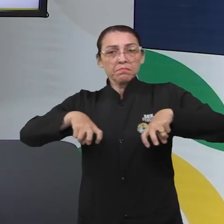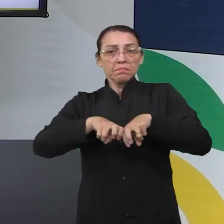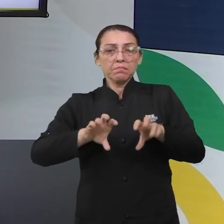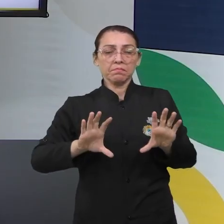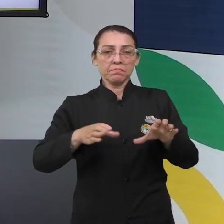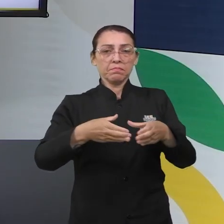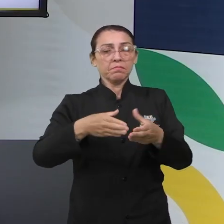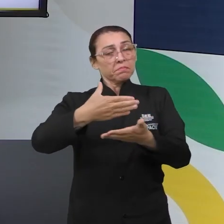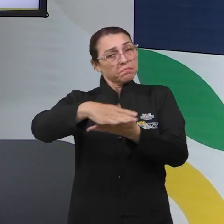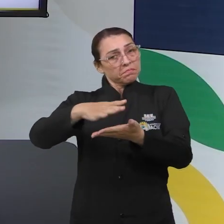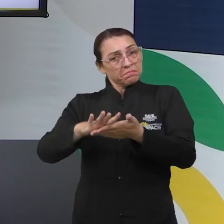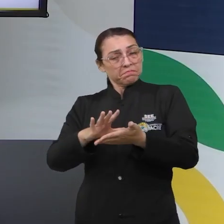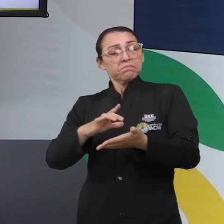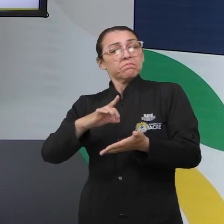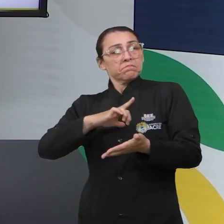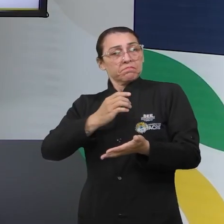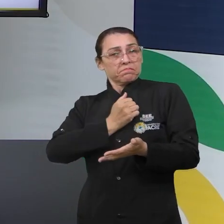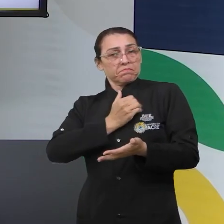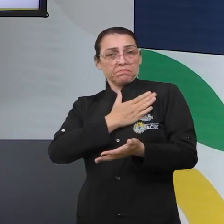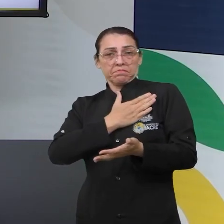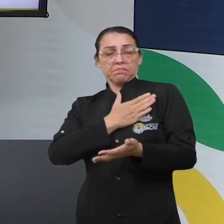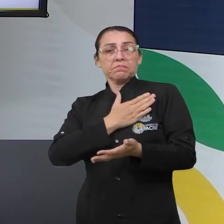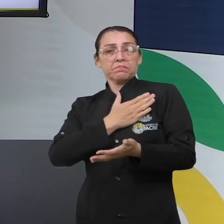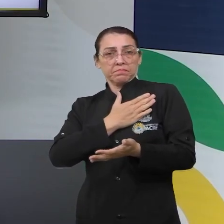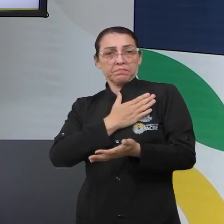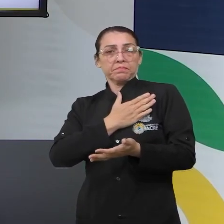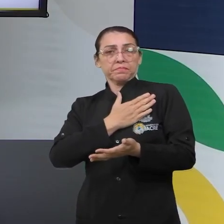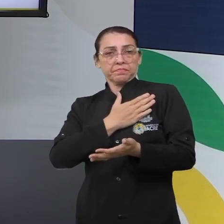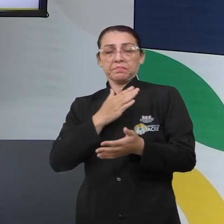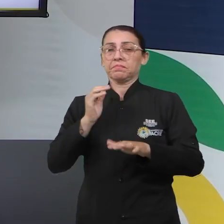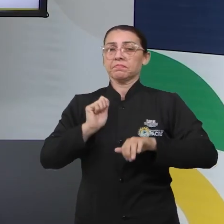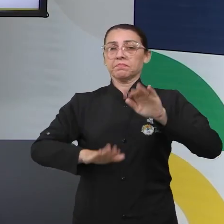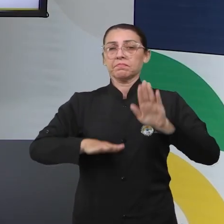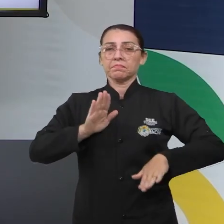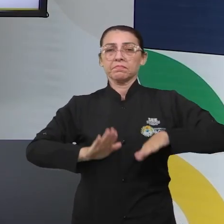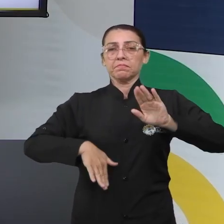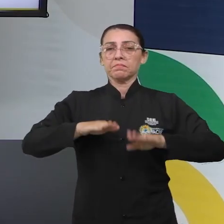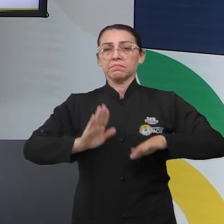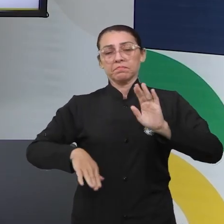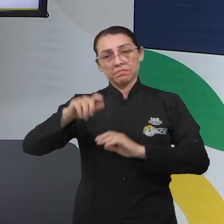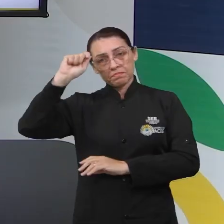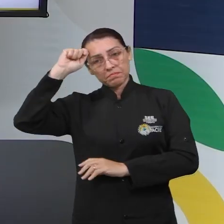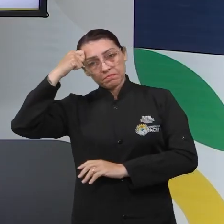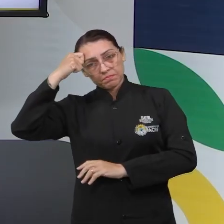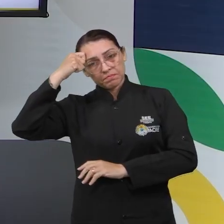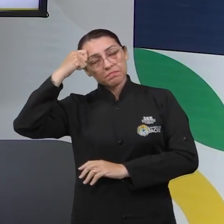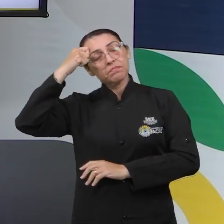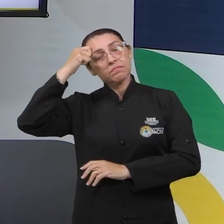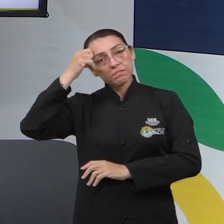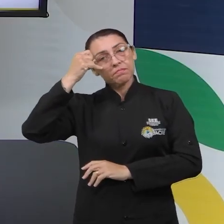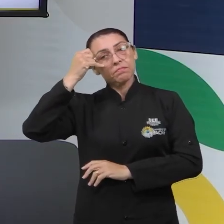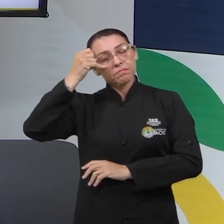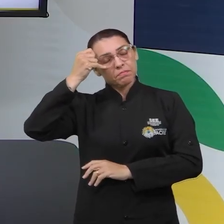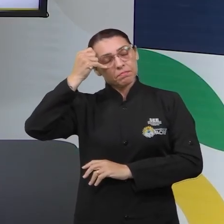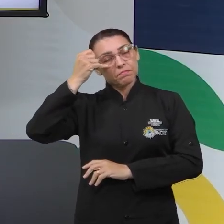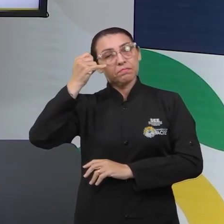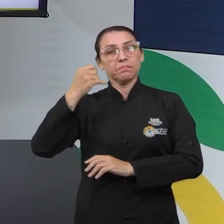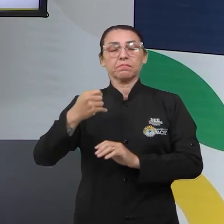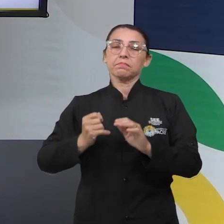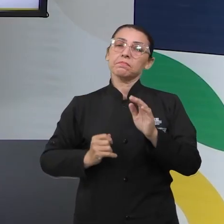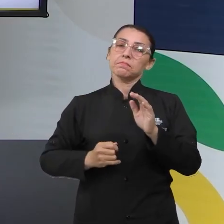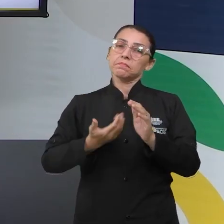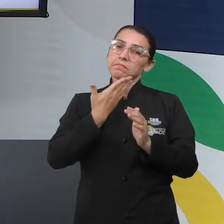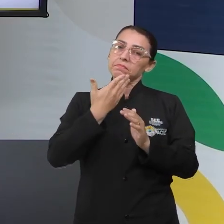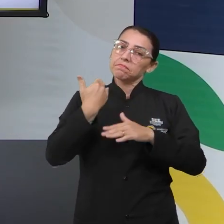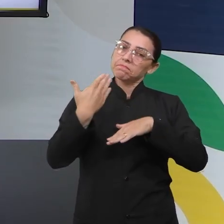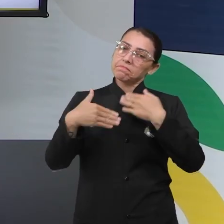esse samba que ainda não era nem samba, era apenas os batuques negros e tal, ele vai tomar essa